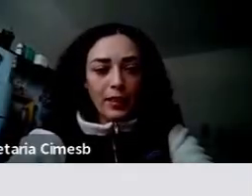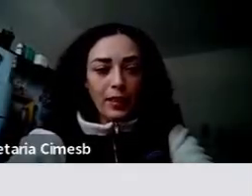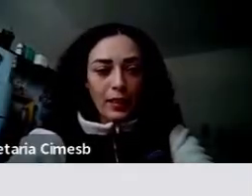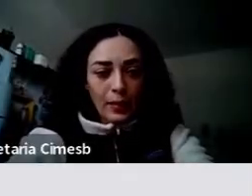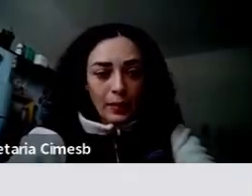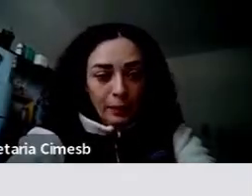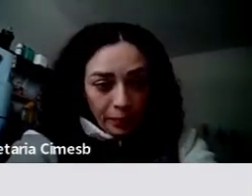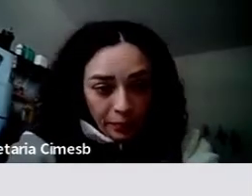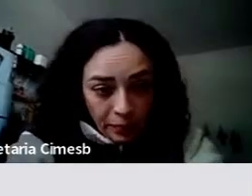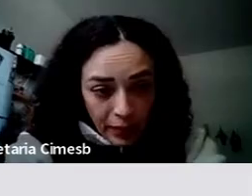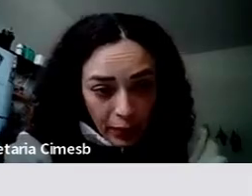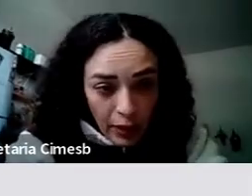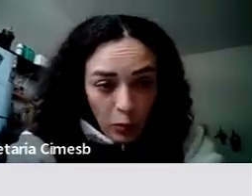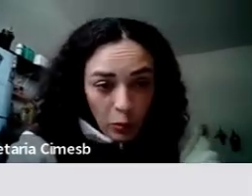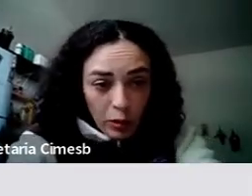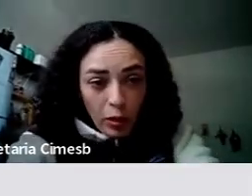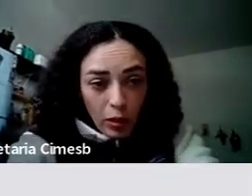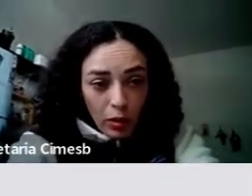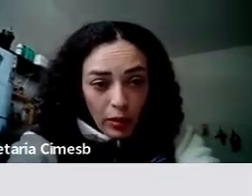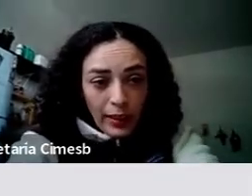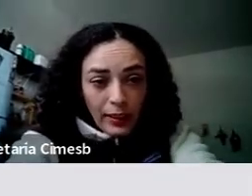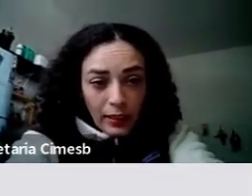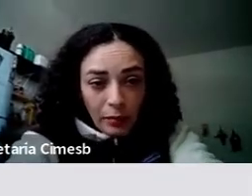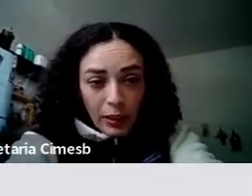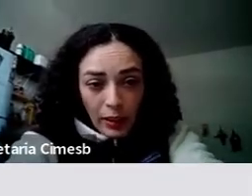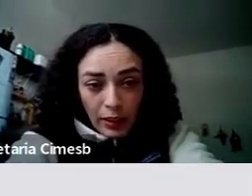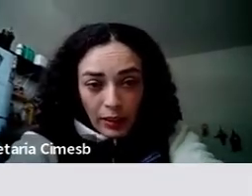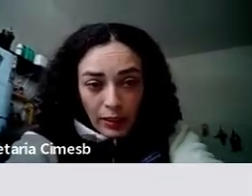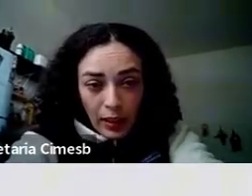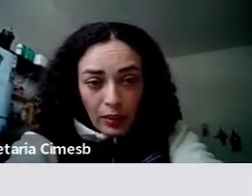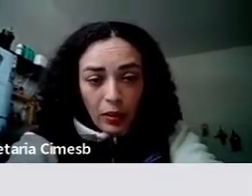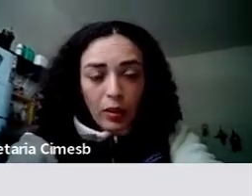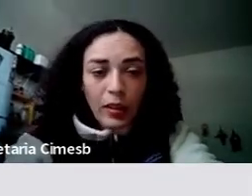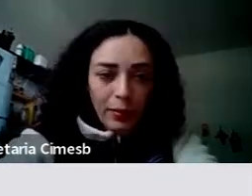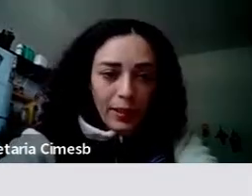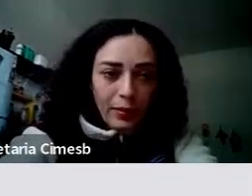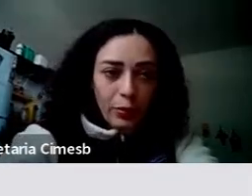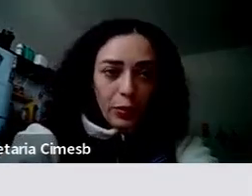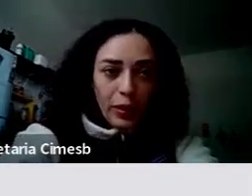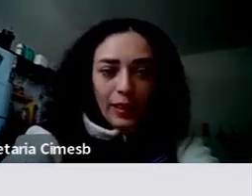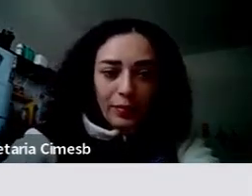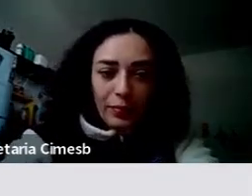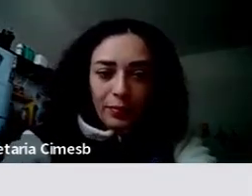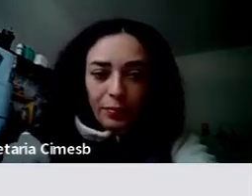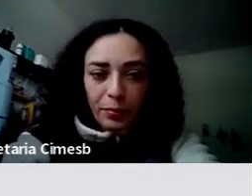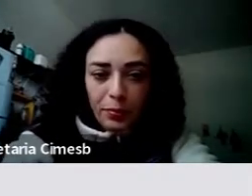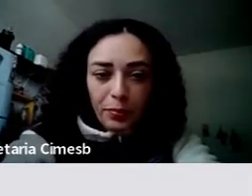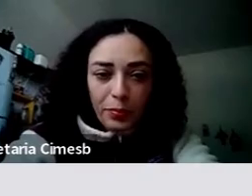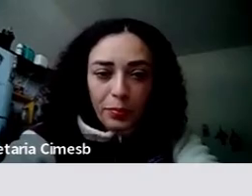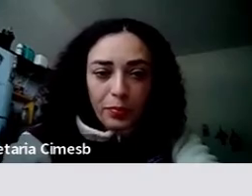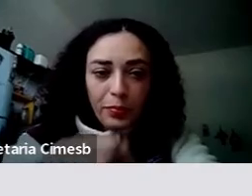em Libras, eu já tenho um curso online intermediário, fiz agora. Ai, peraí, deixa eu voltar aqui.